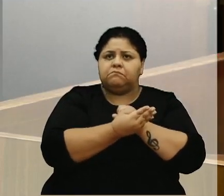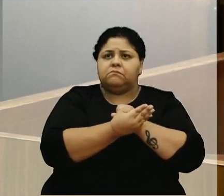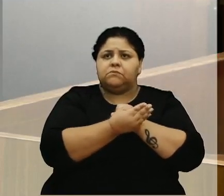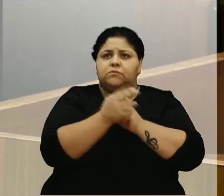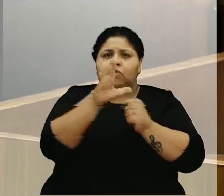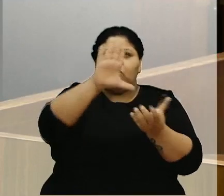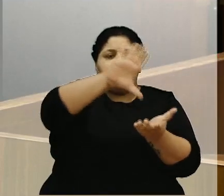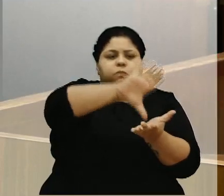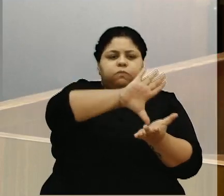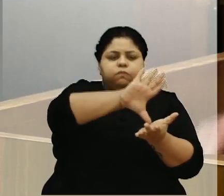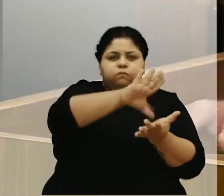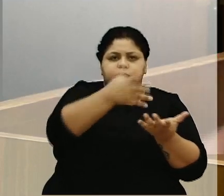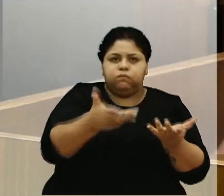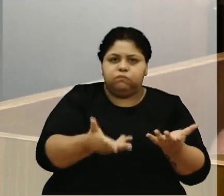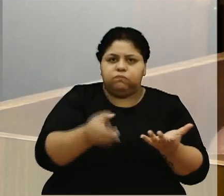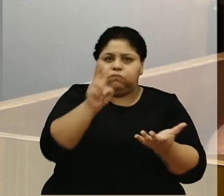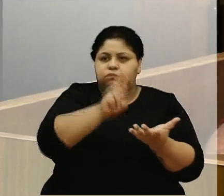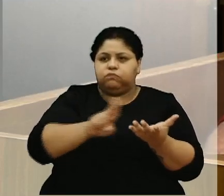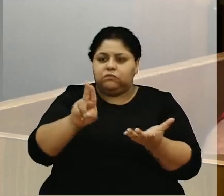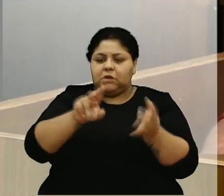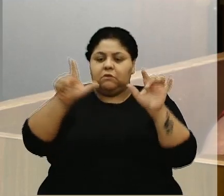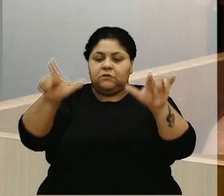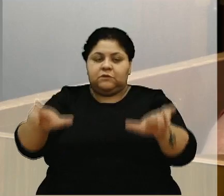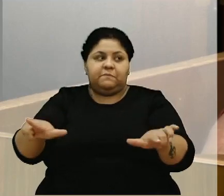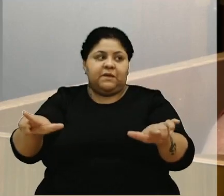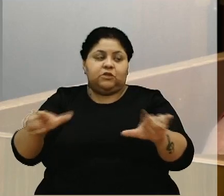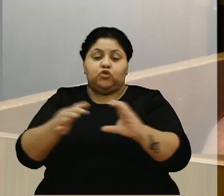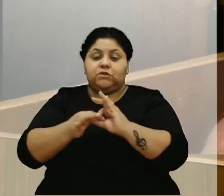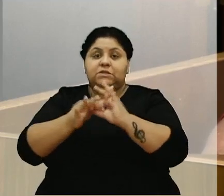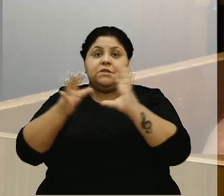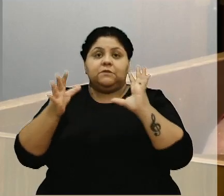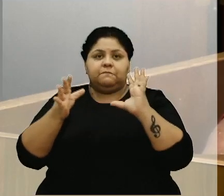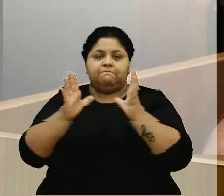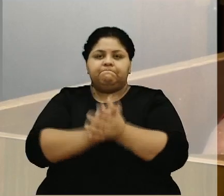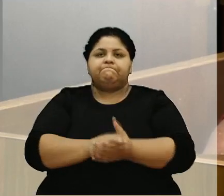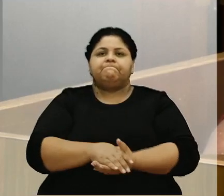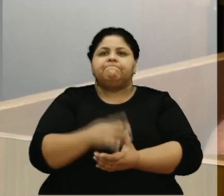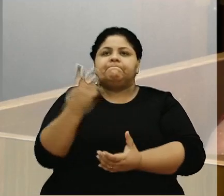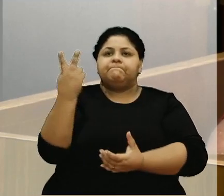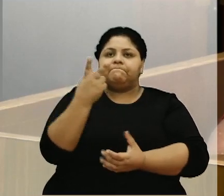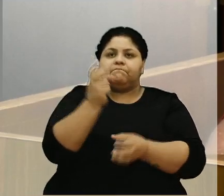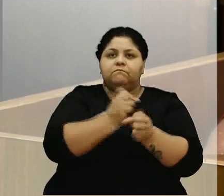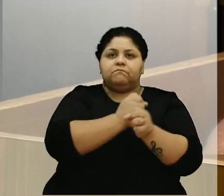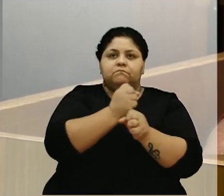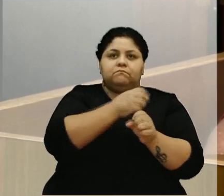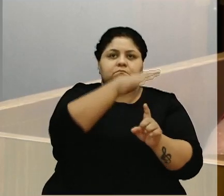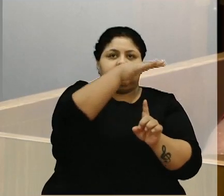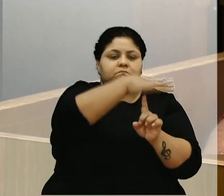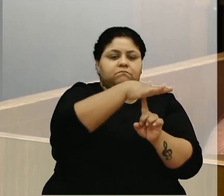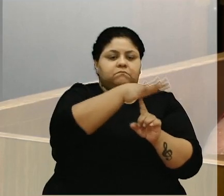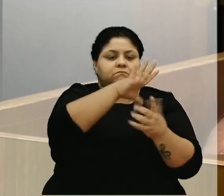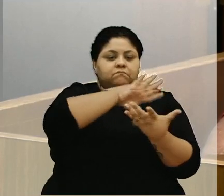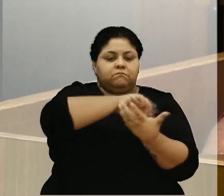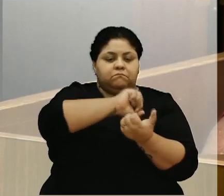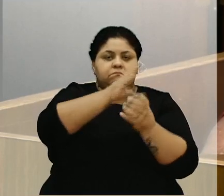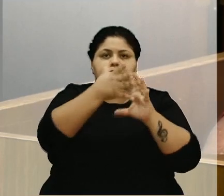praças, ocupar os seus espaços. 2 anos, então, de Feira de Artesanato